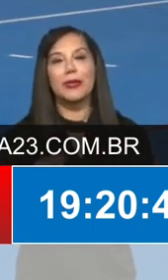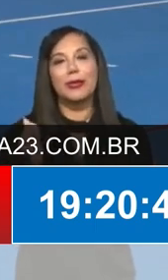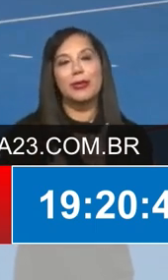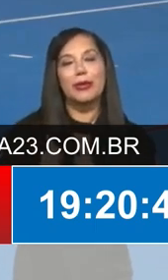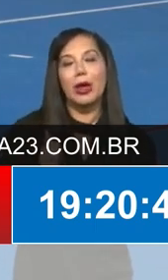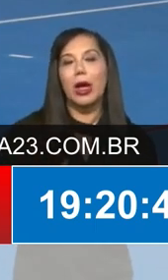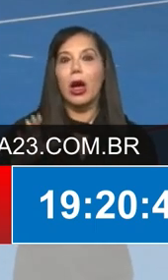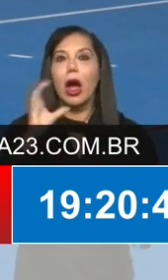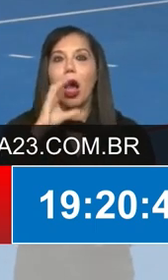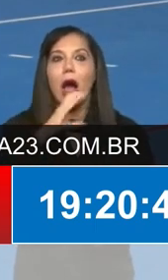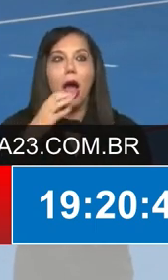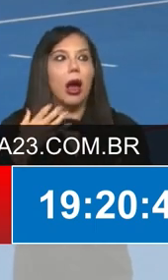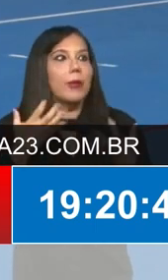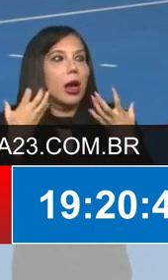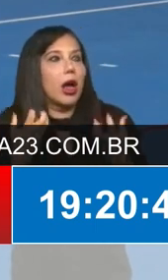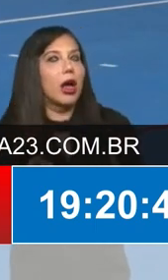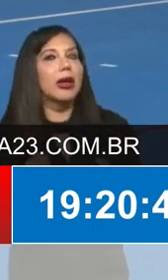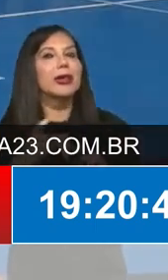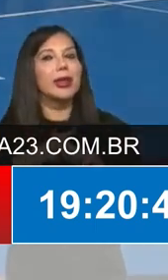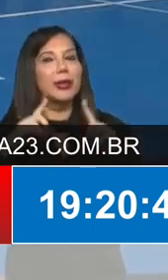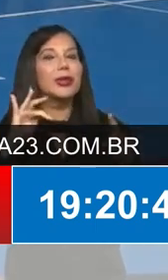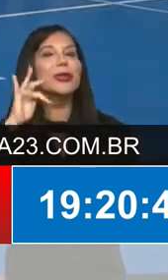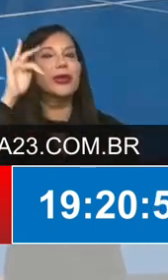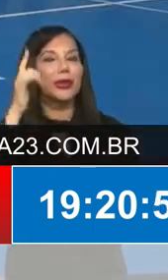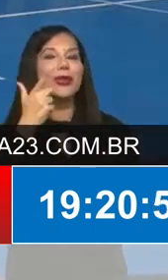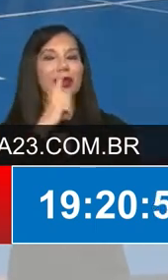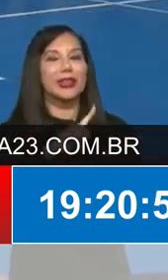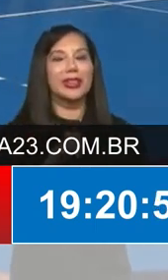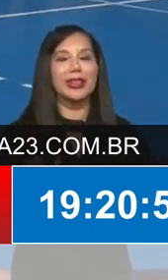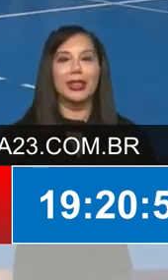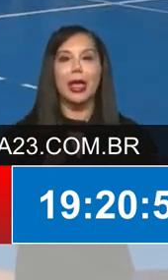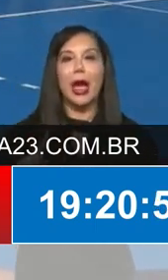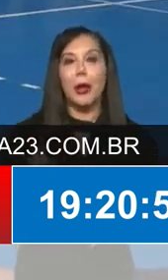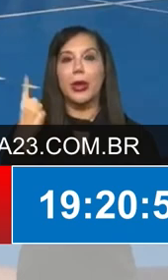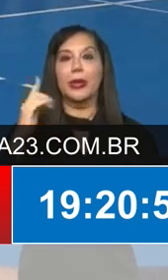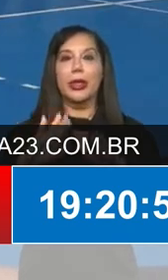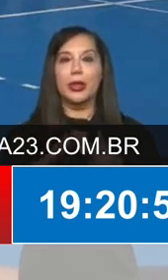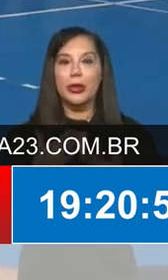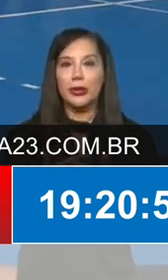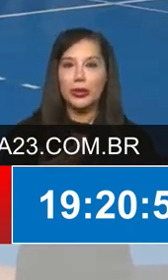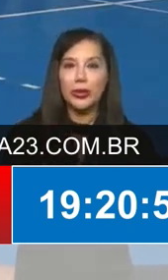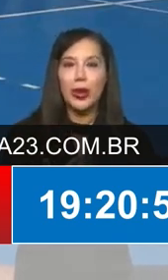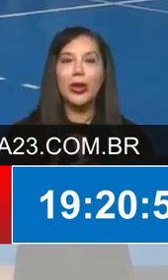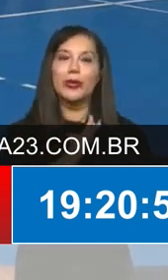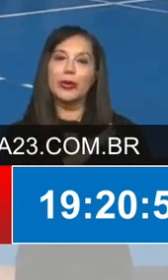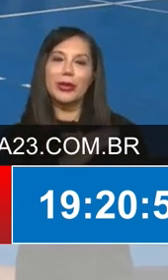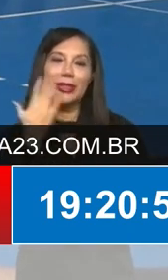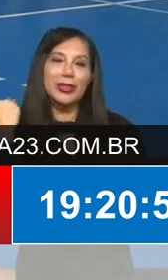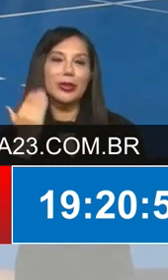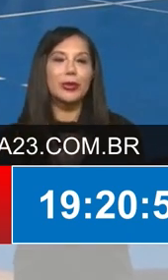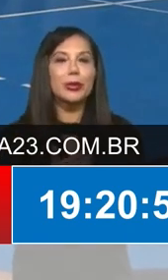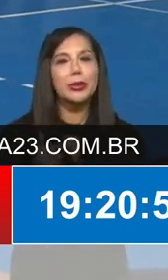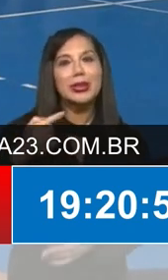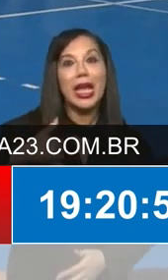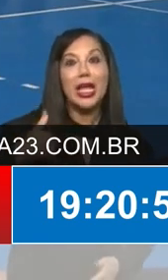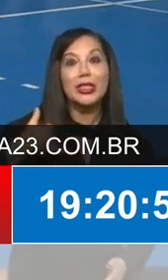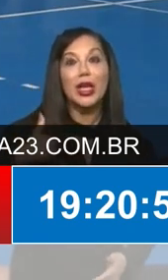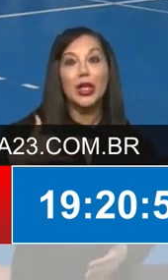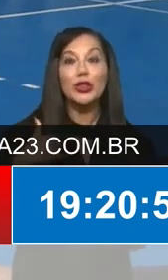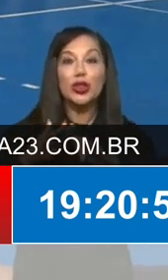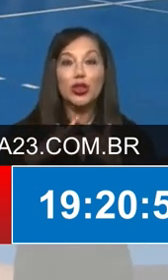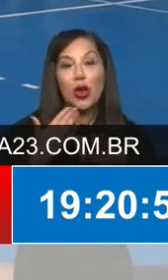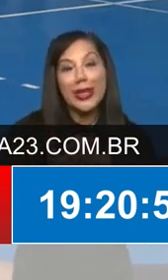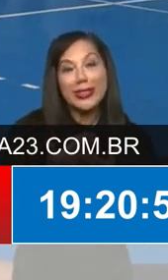cansativo, mas eu sei que lá na frente vai valer tudo a pena. A primeira escolinha dela foi o Chute Inicial Corinthians, ela iniciou com 7 anos na escolinha